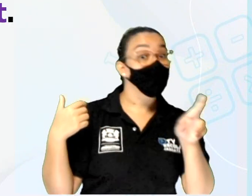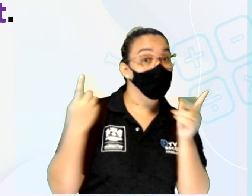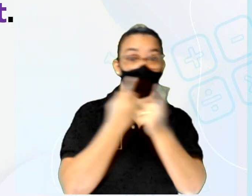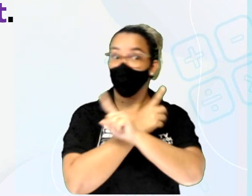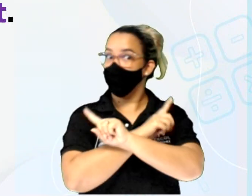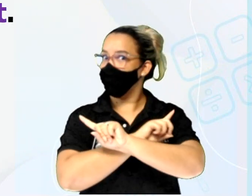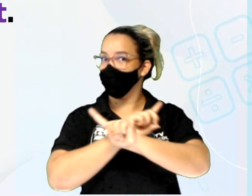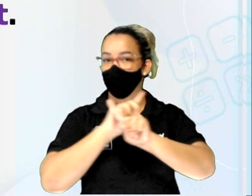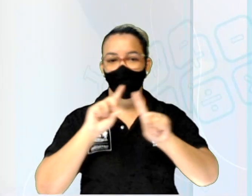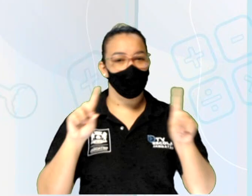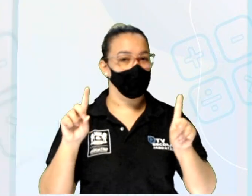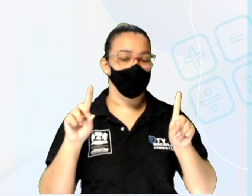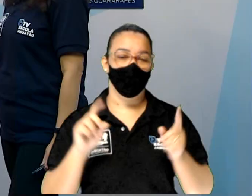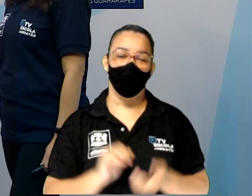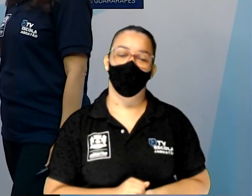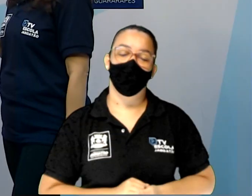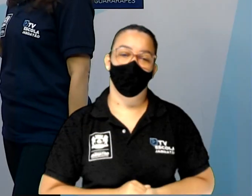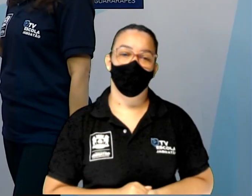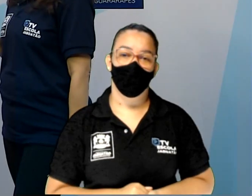ele não dançou.